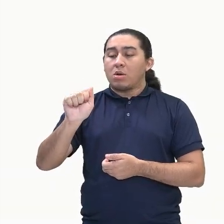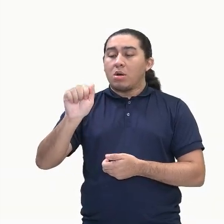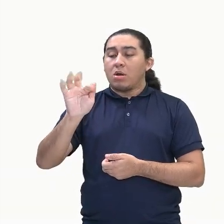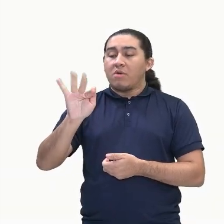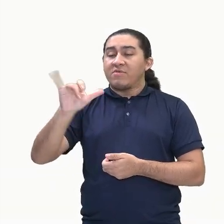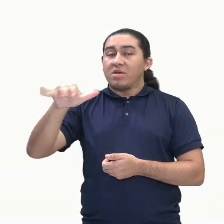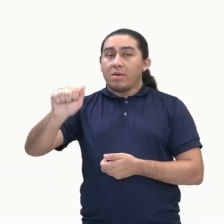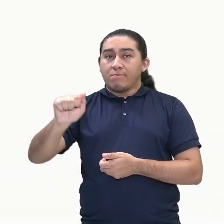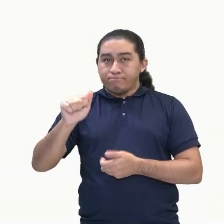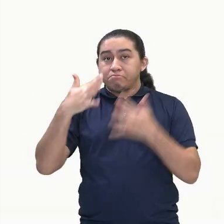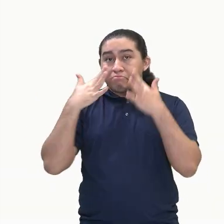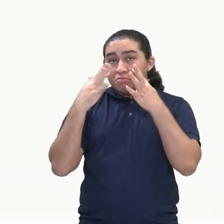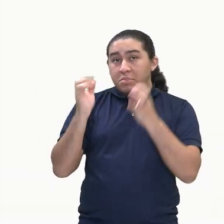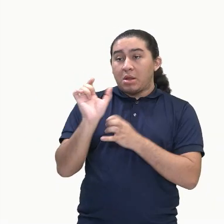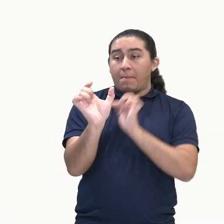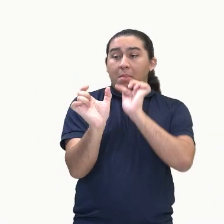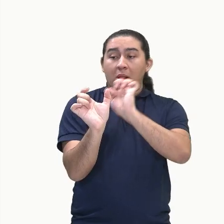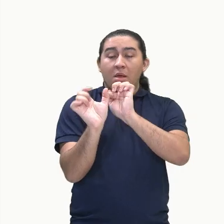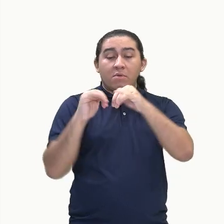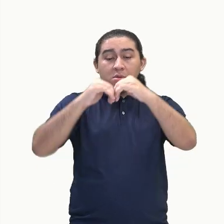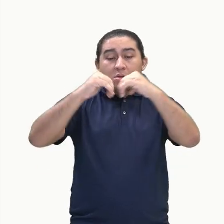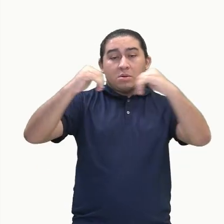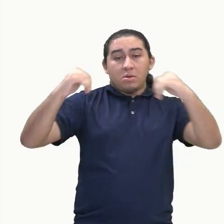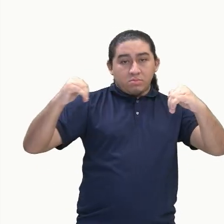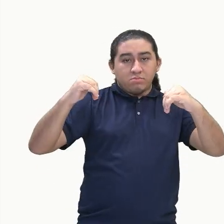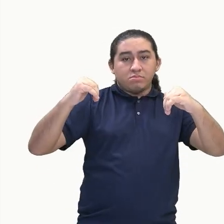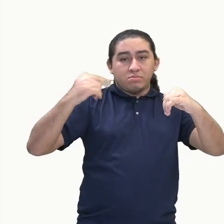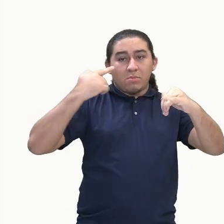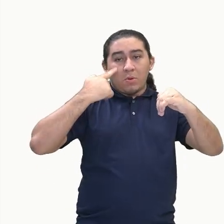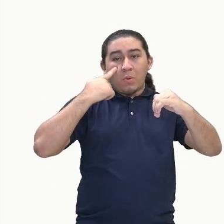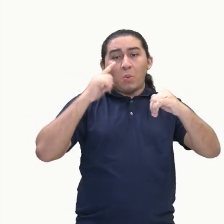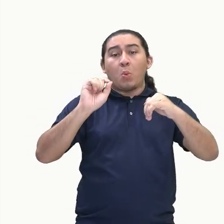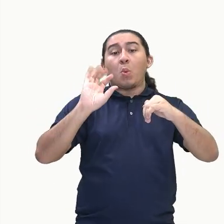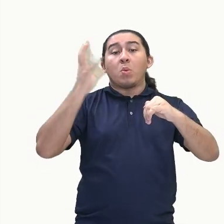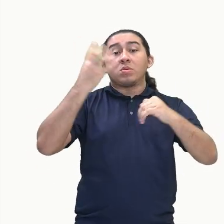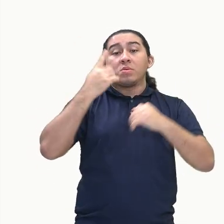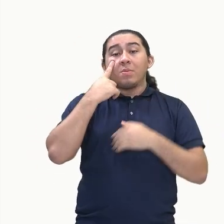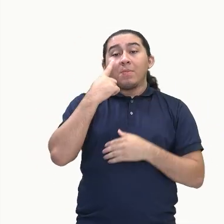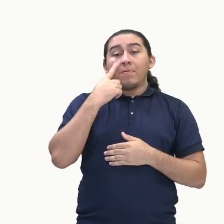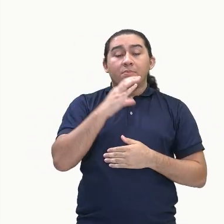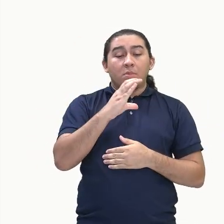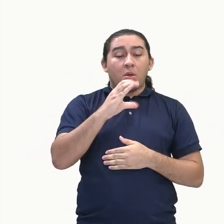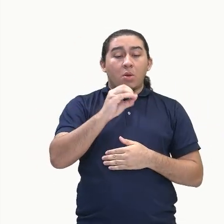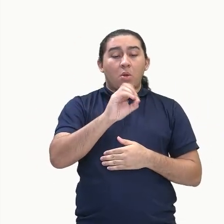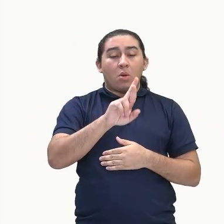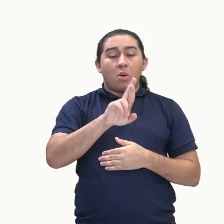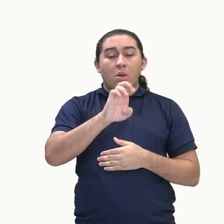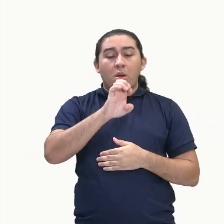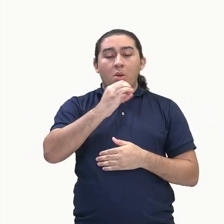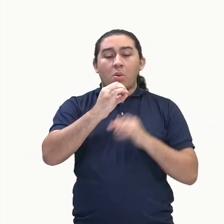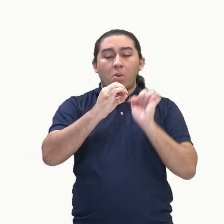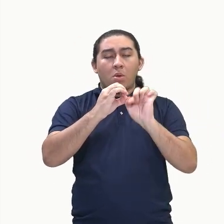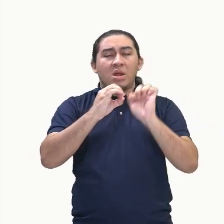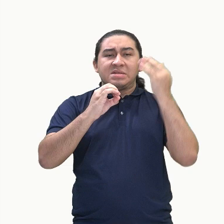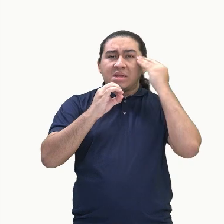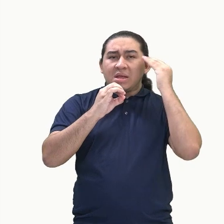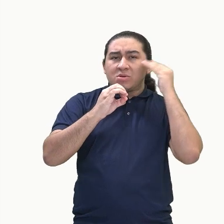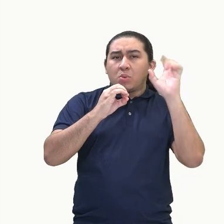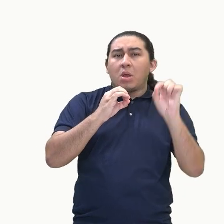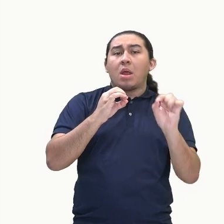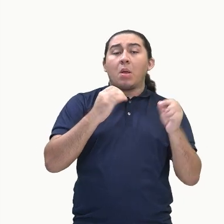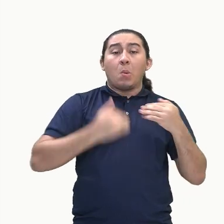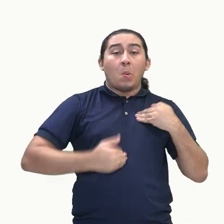palavra dividida. Olha só o que acontece aqui. Coreo, eu vou entender que é